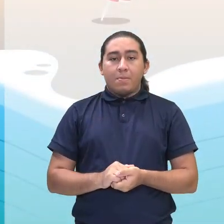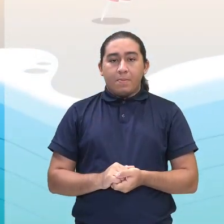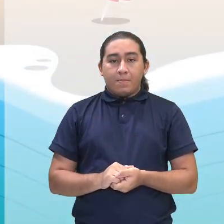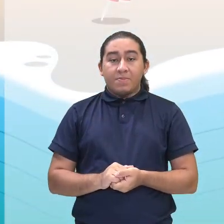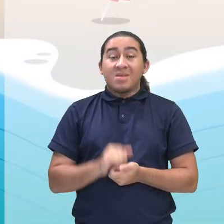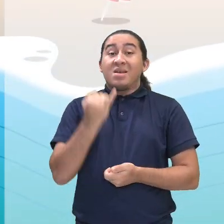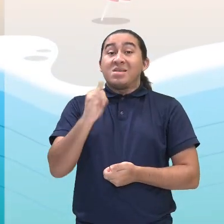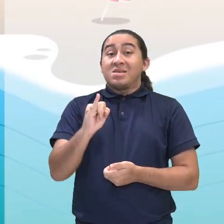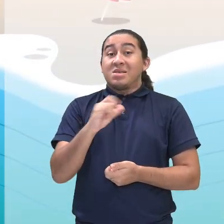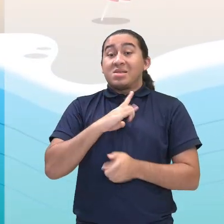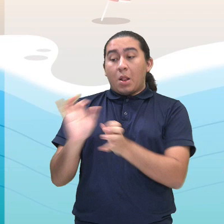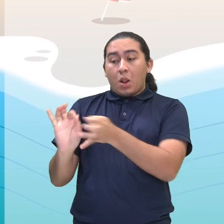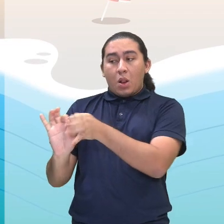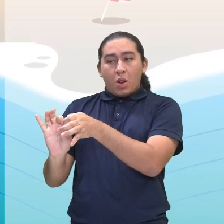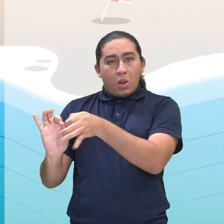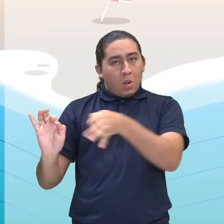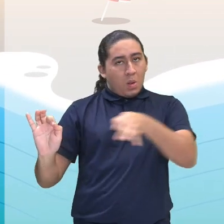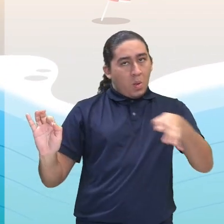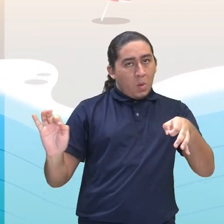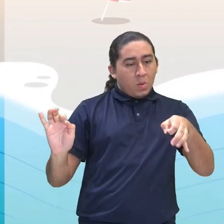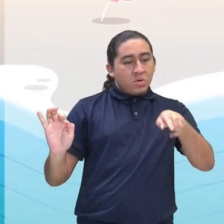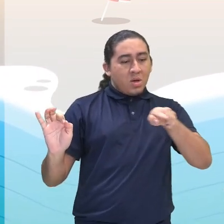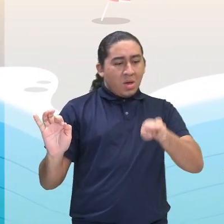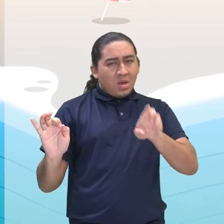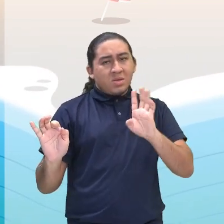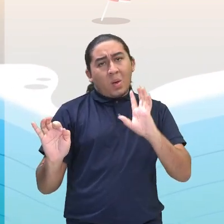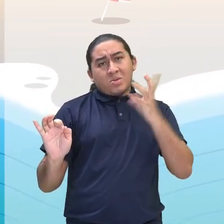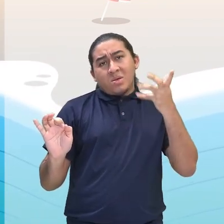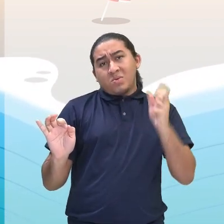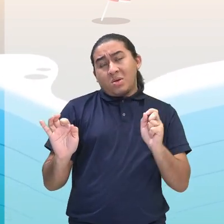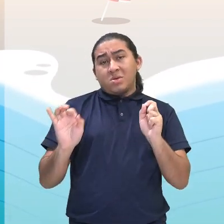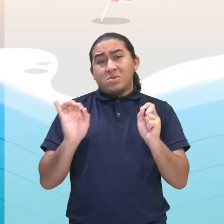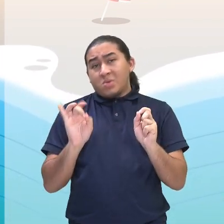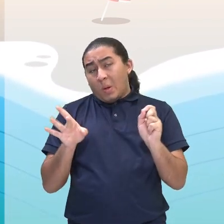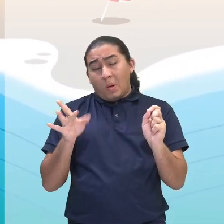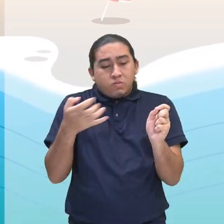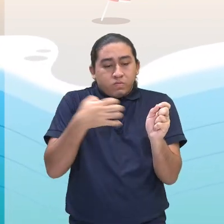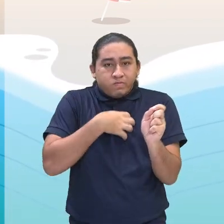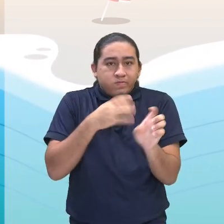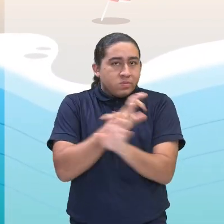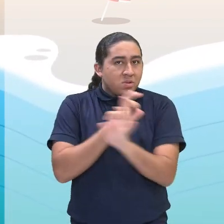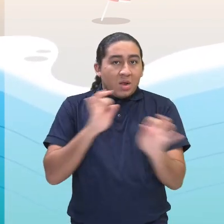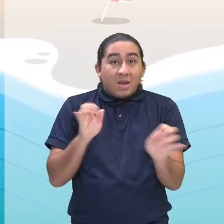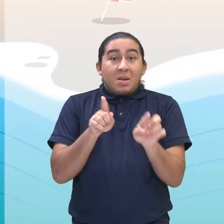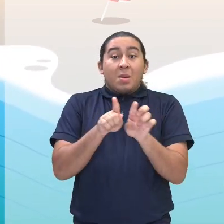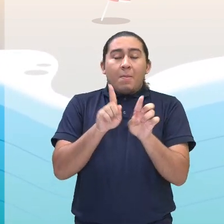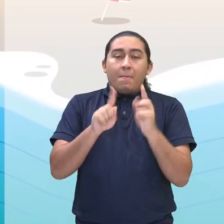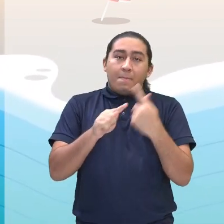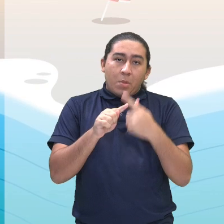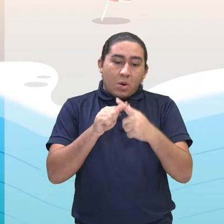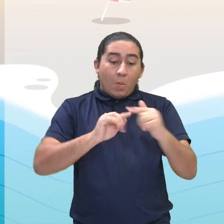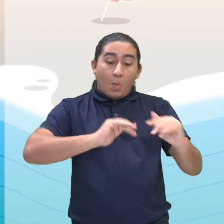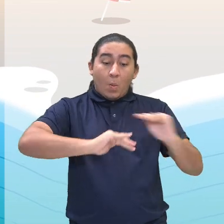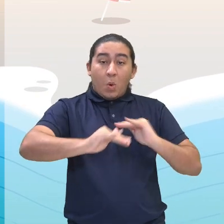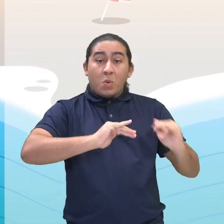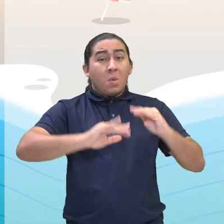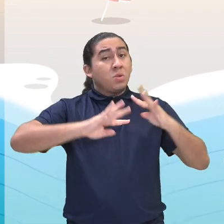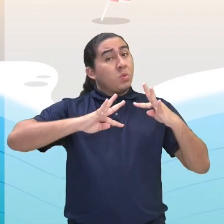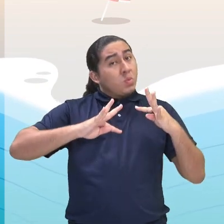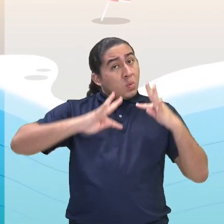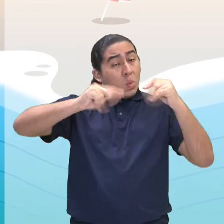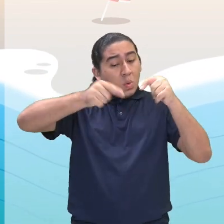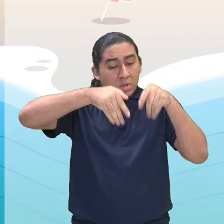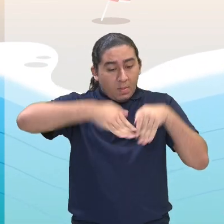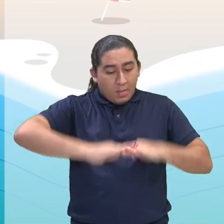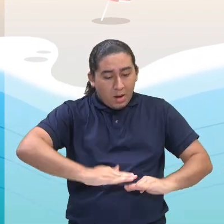Quando está longe da costa, o tsunami é praticamente indetectável, já que se move por toda a profundidade